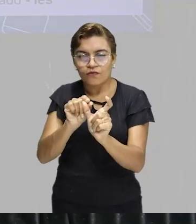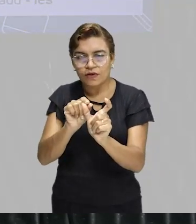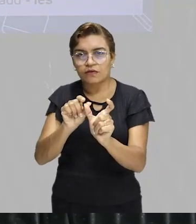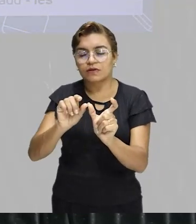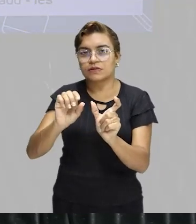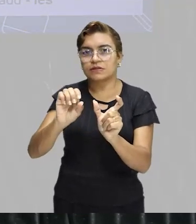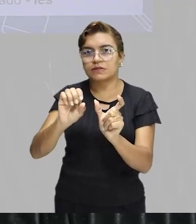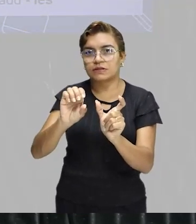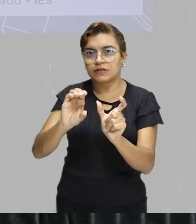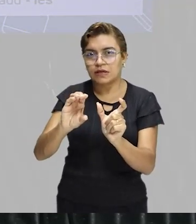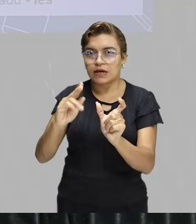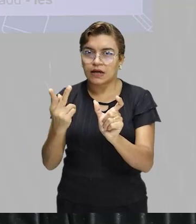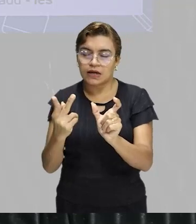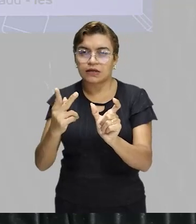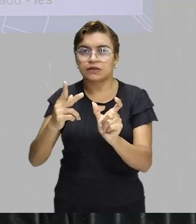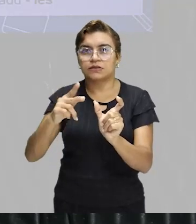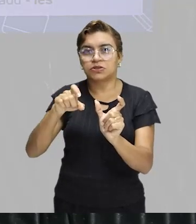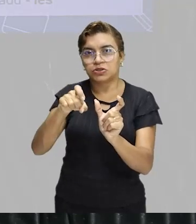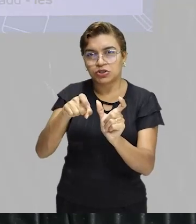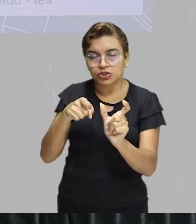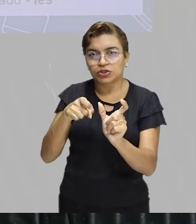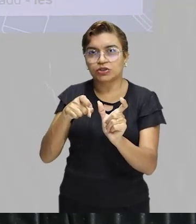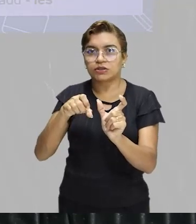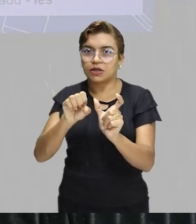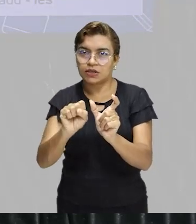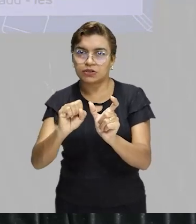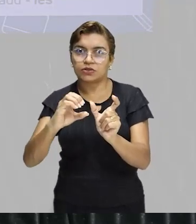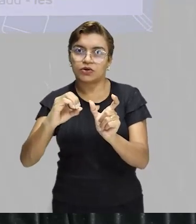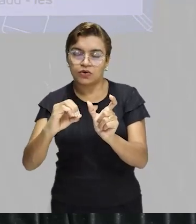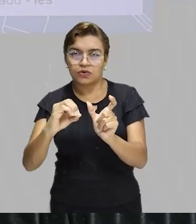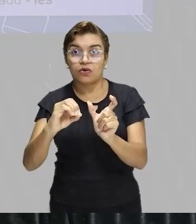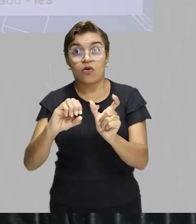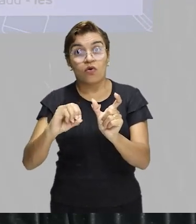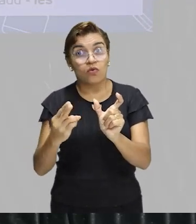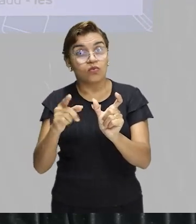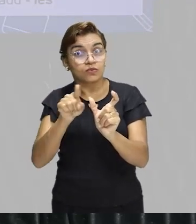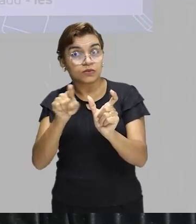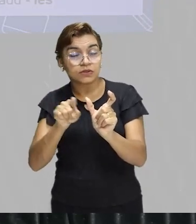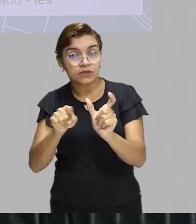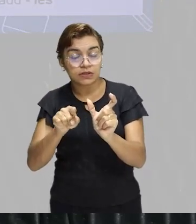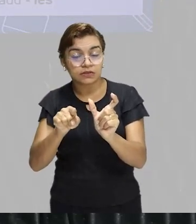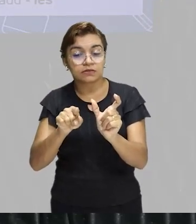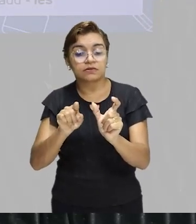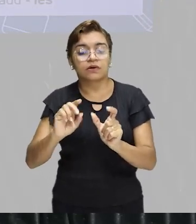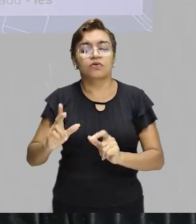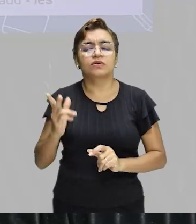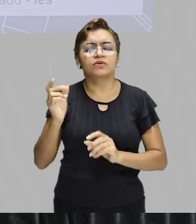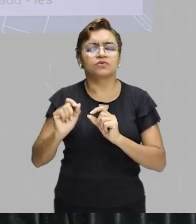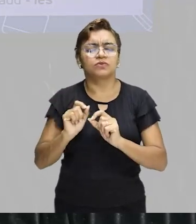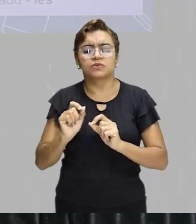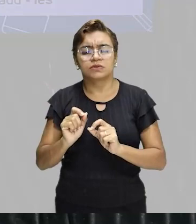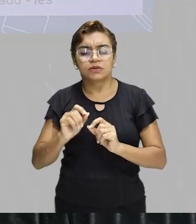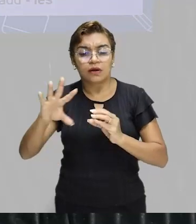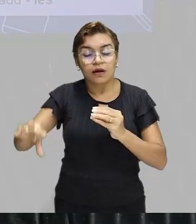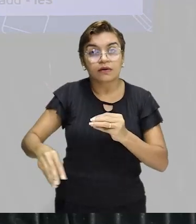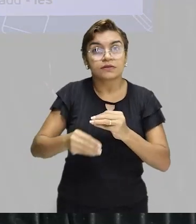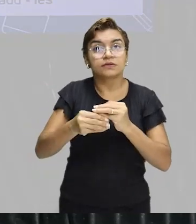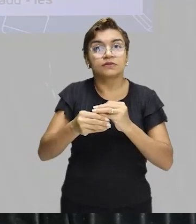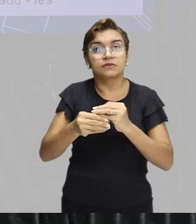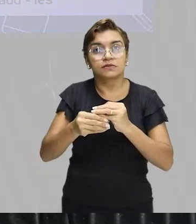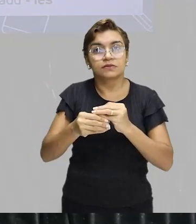CH, SH, X, S, O ou Z. Nesses casos, o que eu vou acrescentar